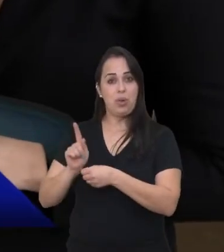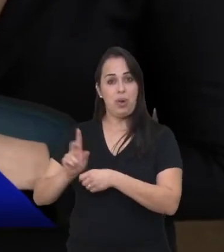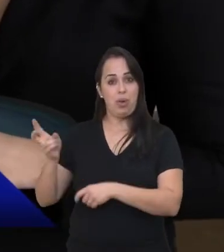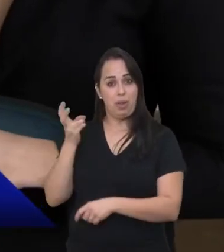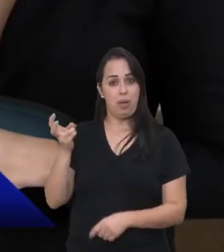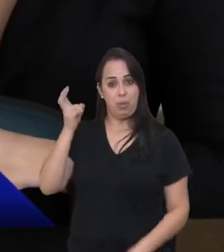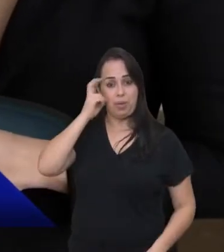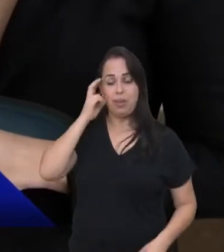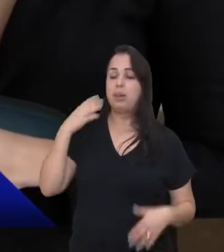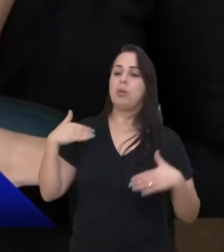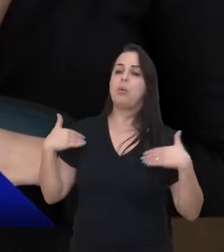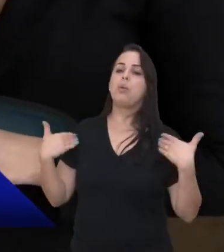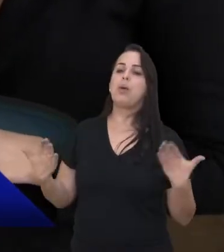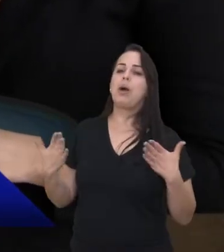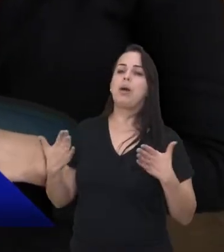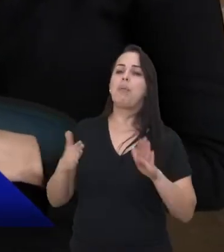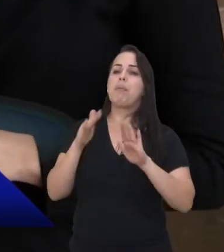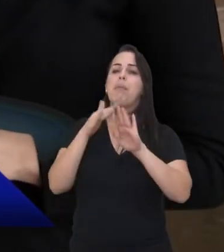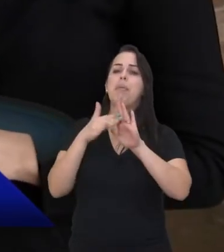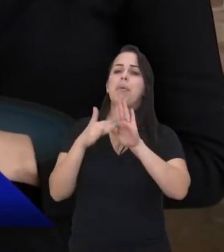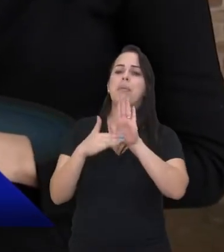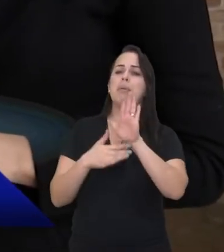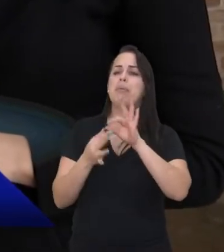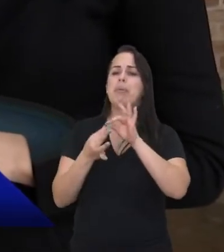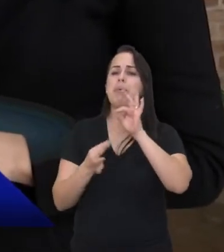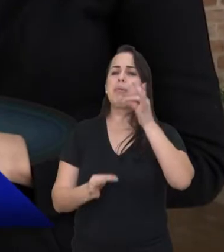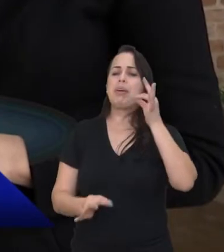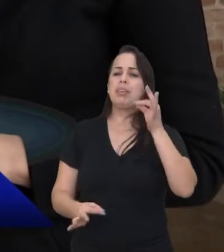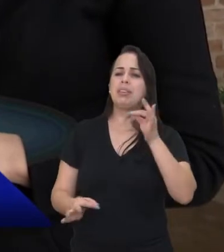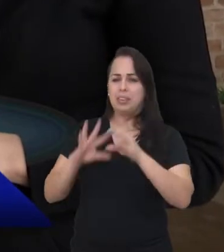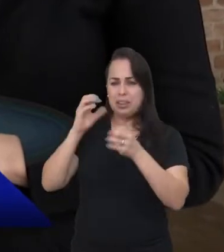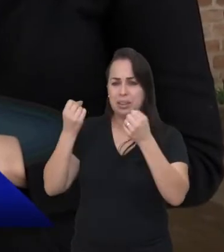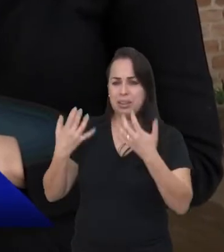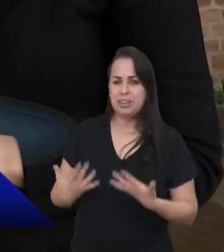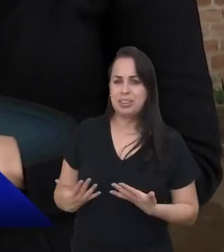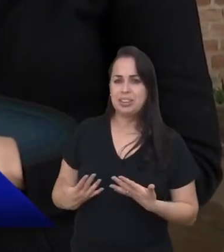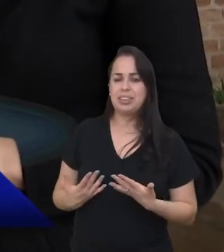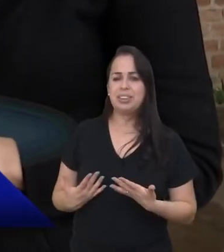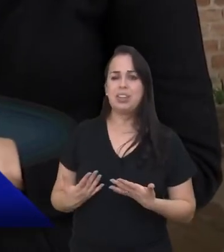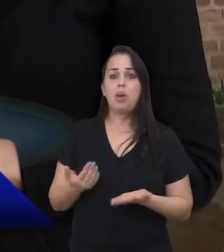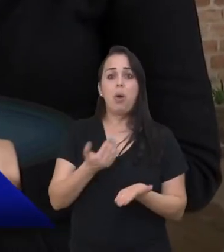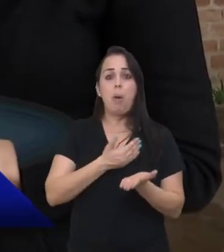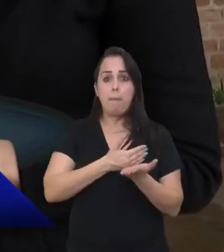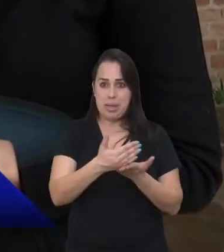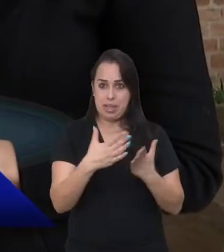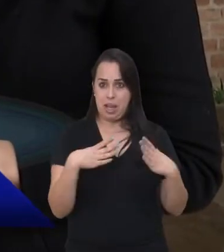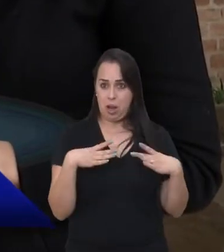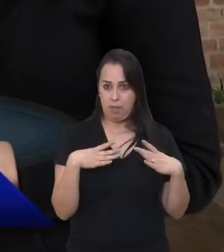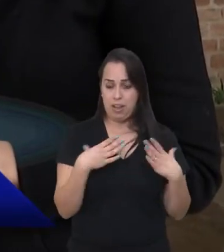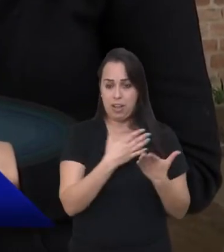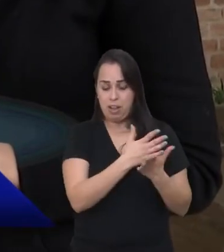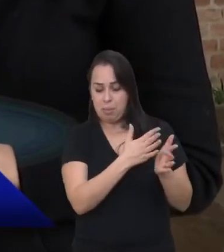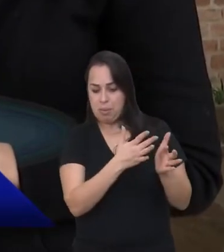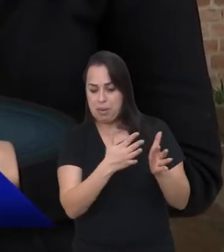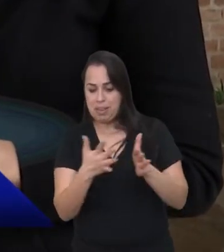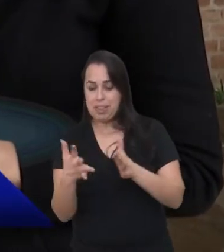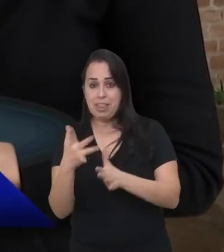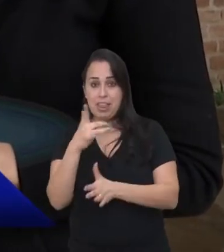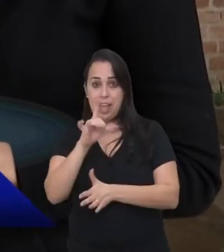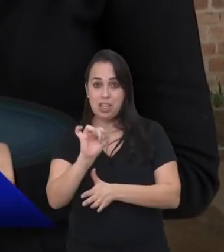Ricardo Flávia que é programação extensa né você comentei para gente o quê E vai encontrar porque começa agora no feriado